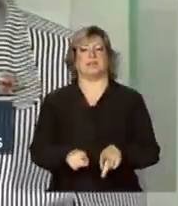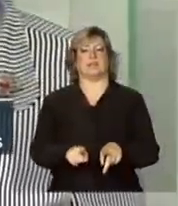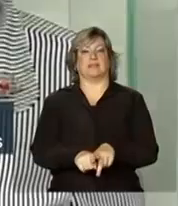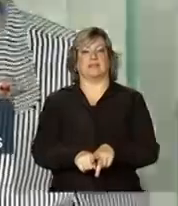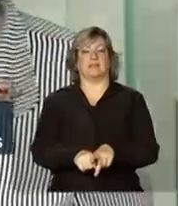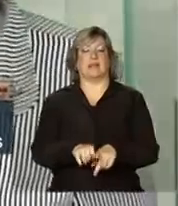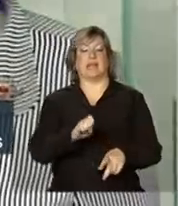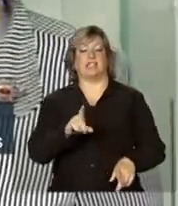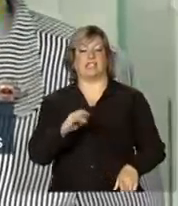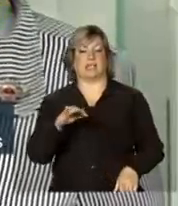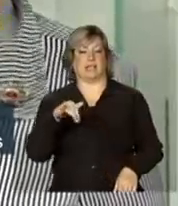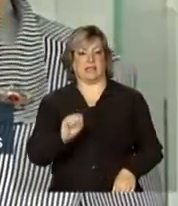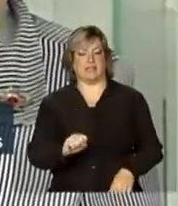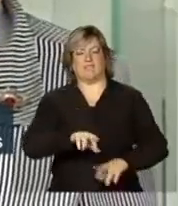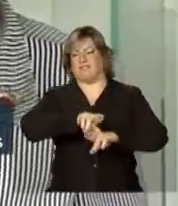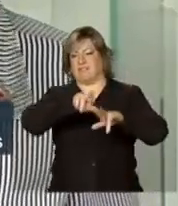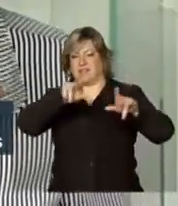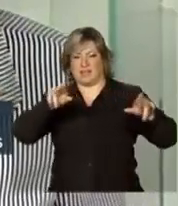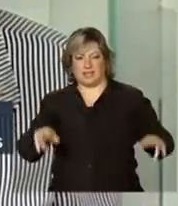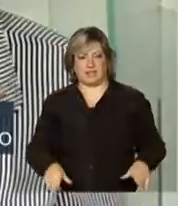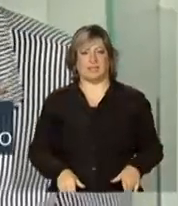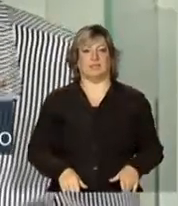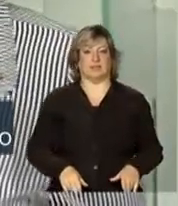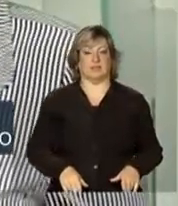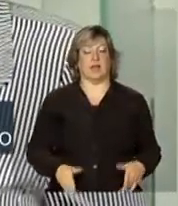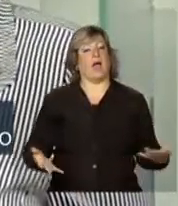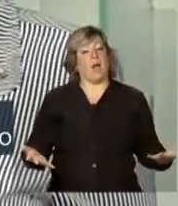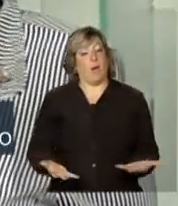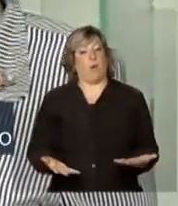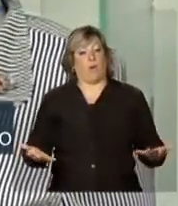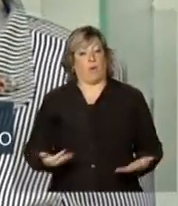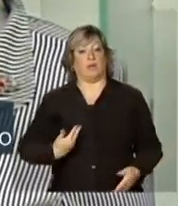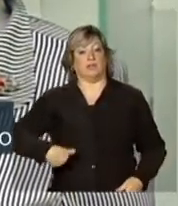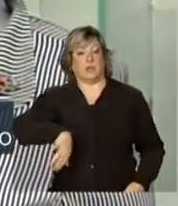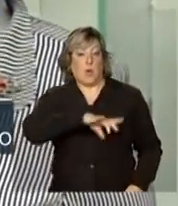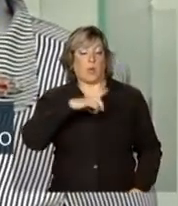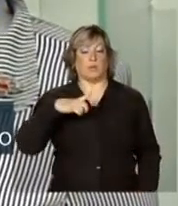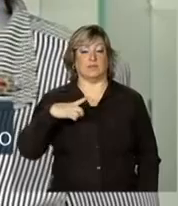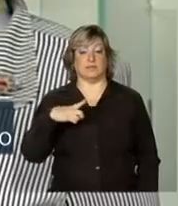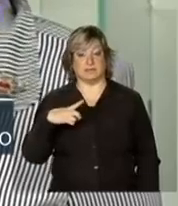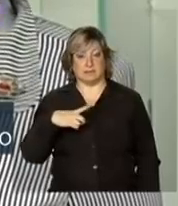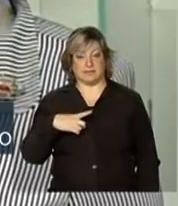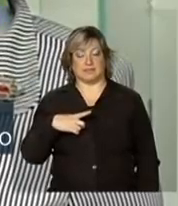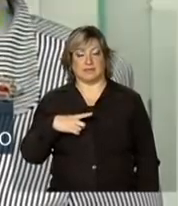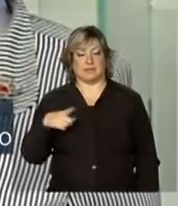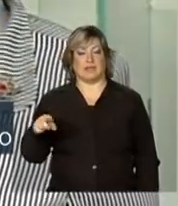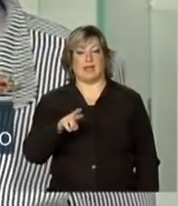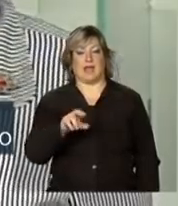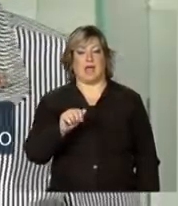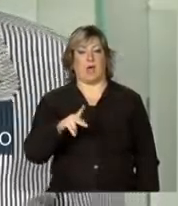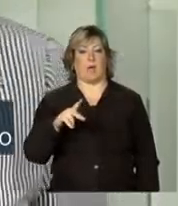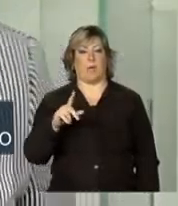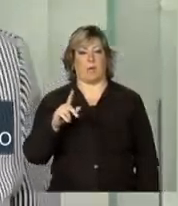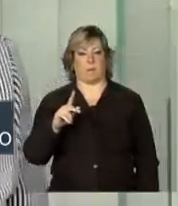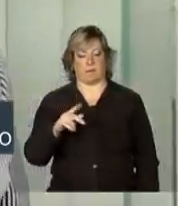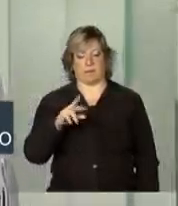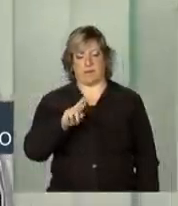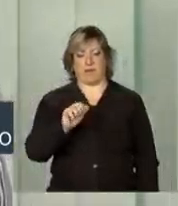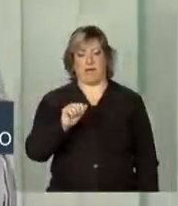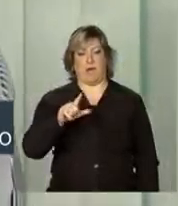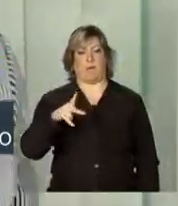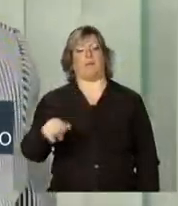nos editais variados, e agora nós estamos, o Raup sabe, a presidenta